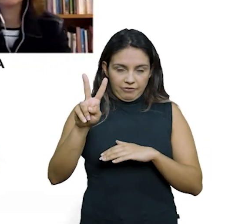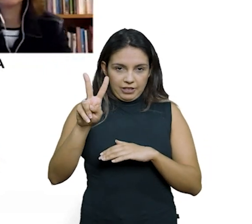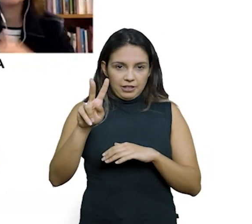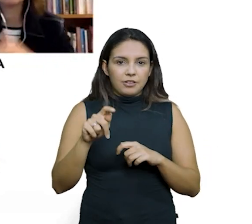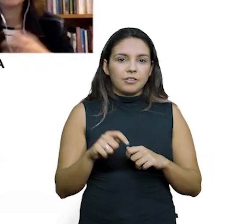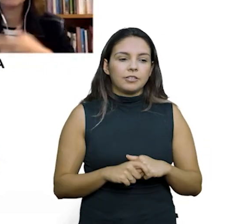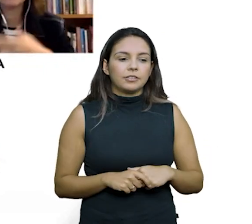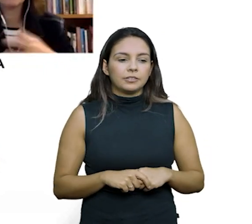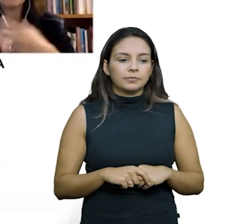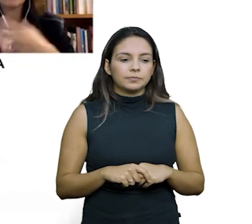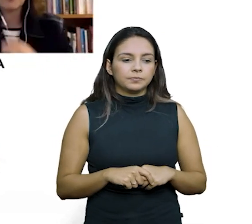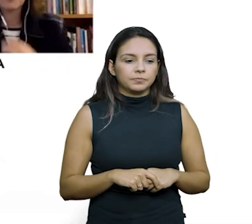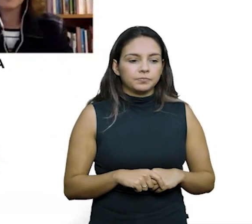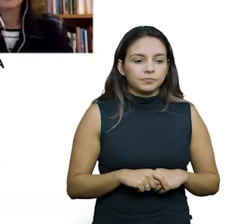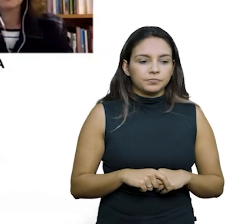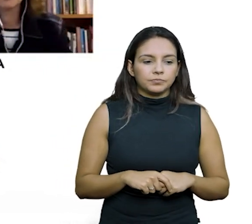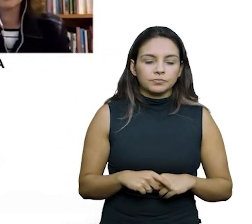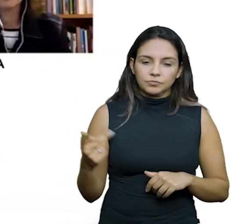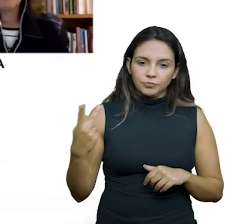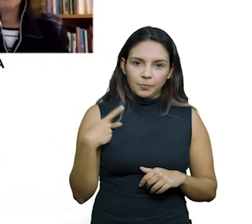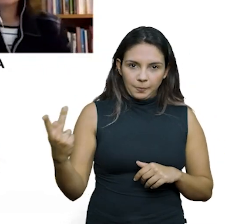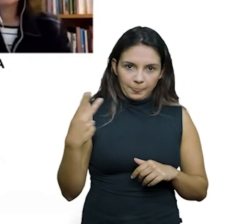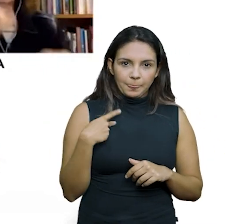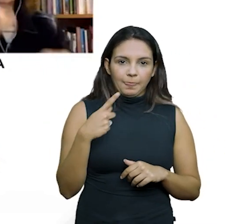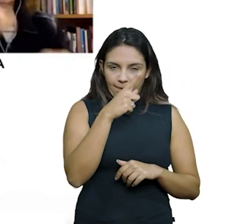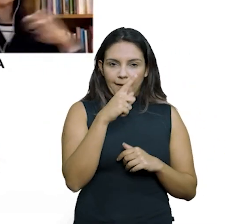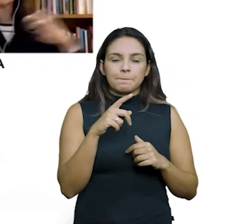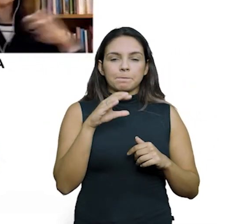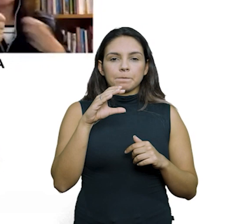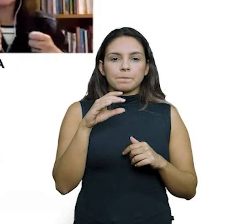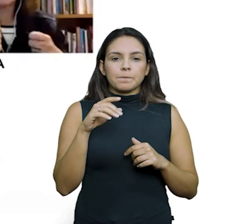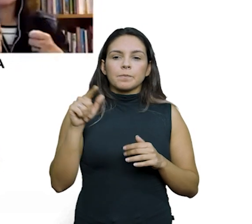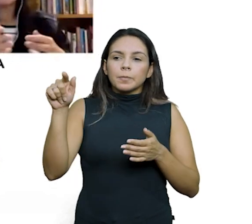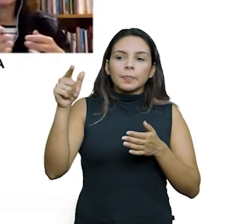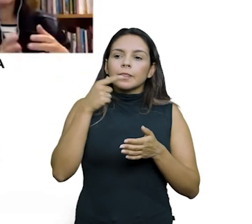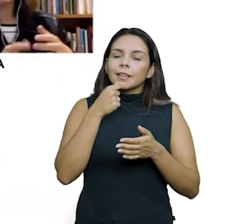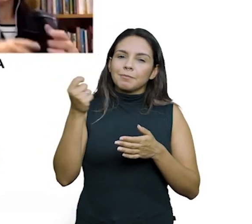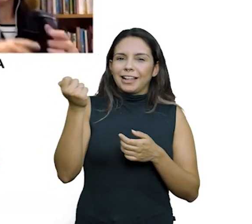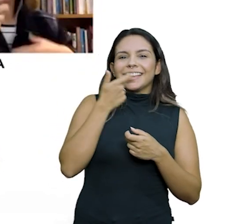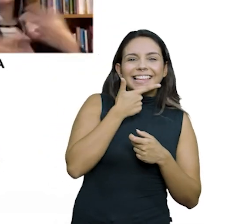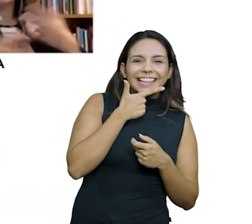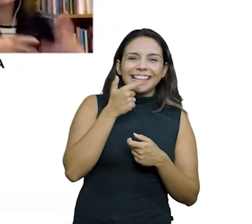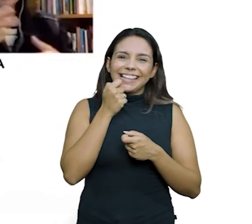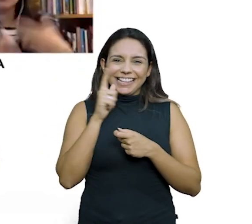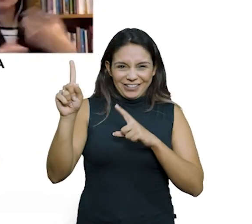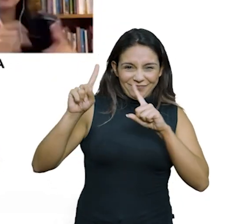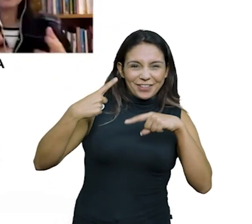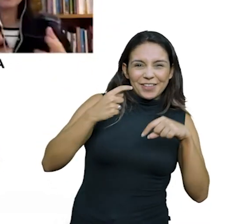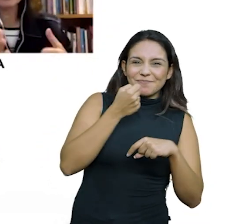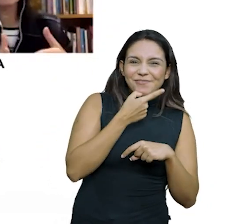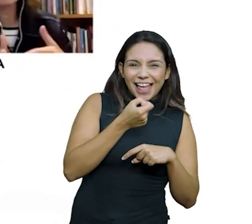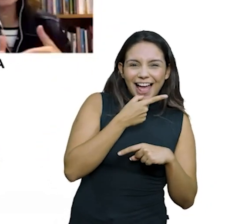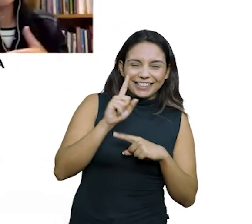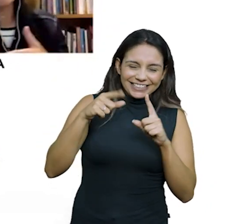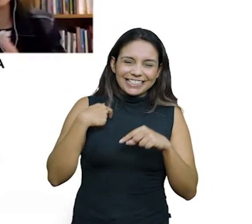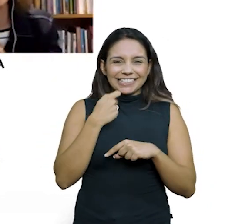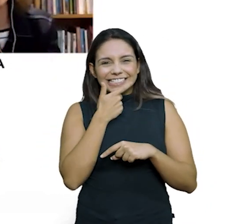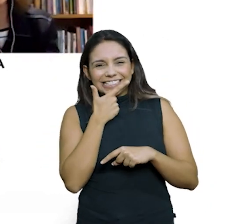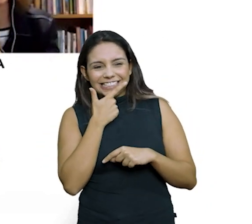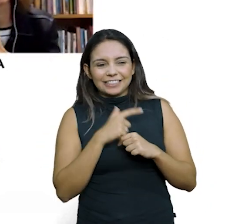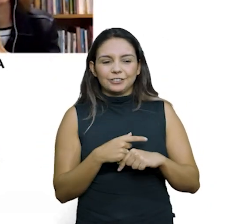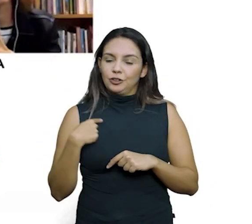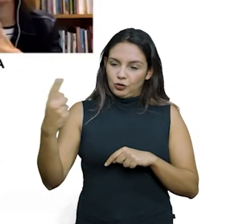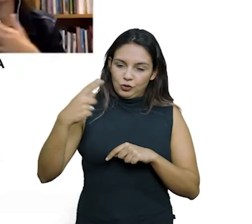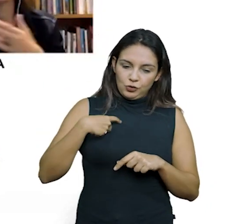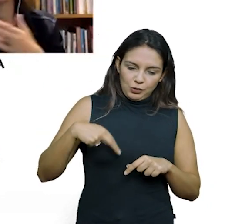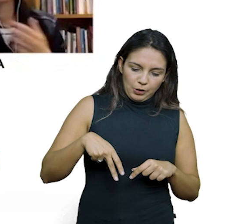fazer uma participação ao vivo, nós dois lá no camarim, e ele me fazendo rir, no caminho para o estúdio, ele